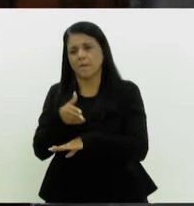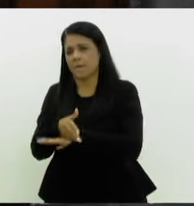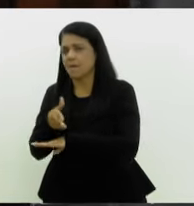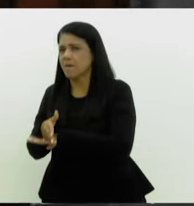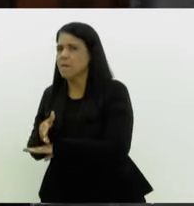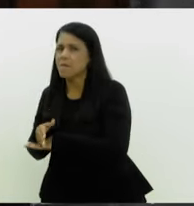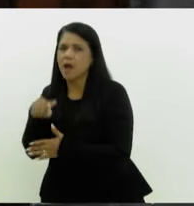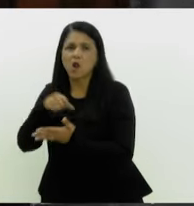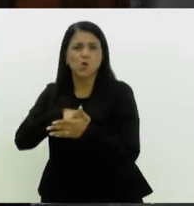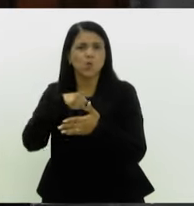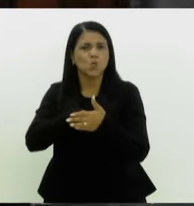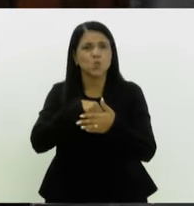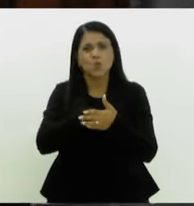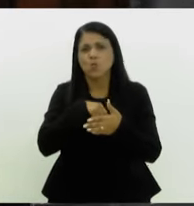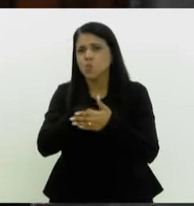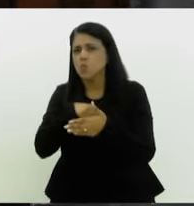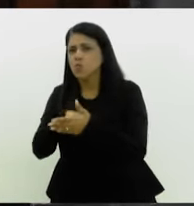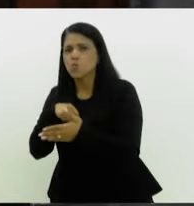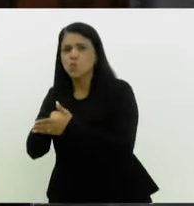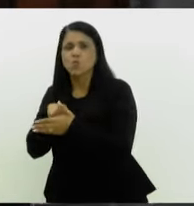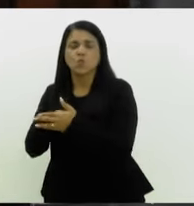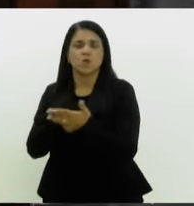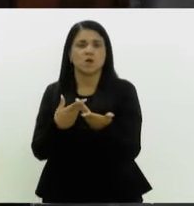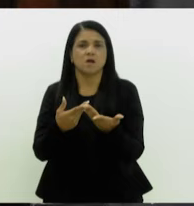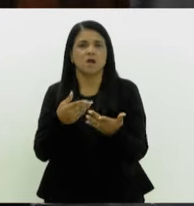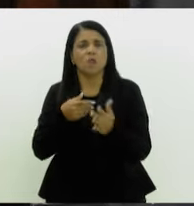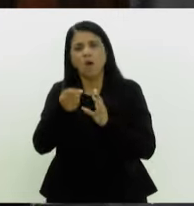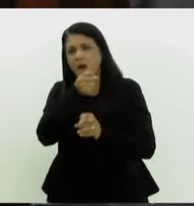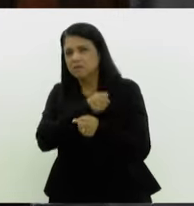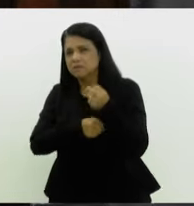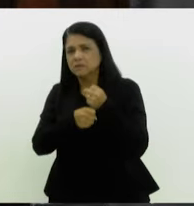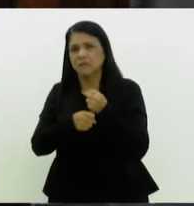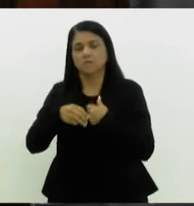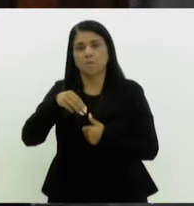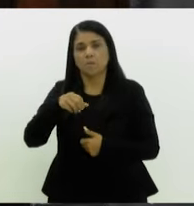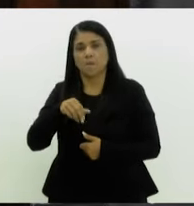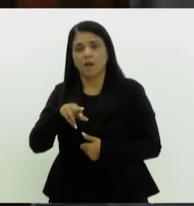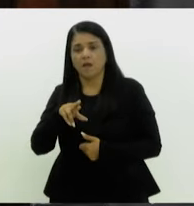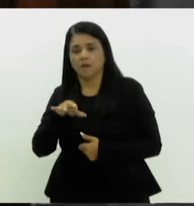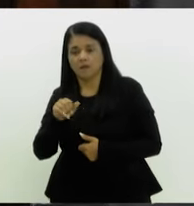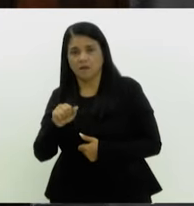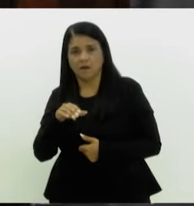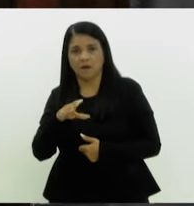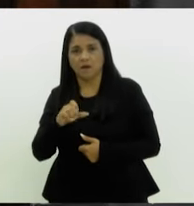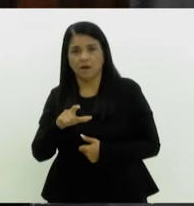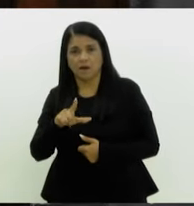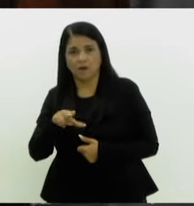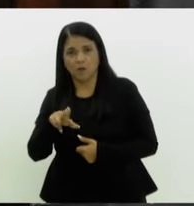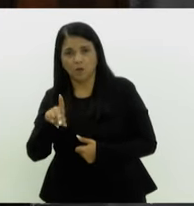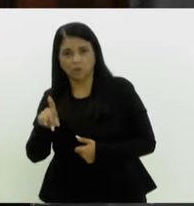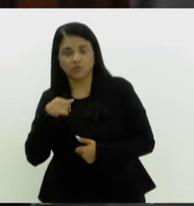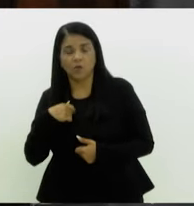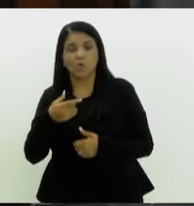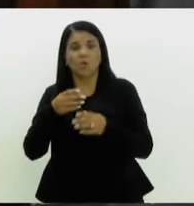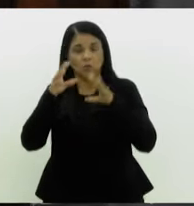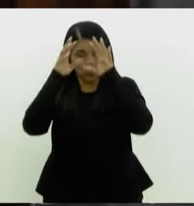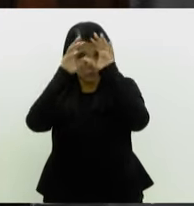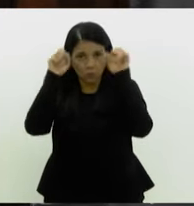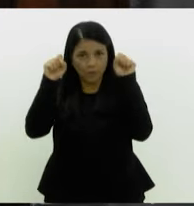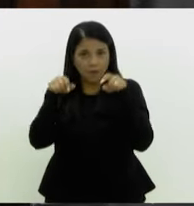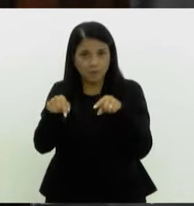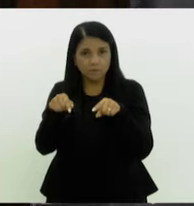e eu me lembro que só ano passado Maria Cláudia o Supremo colocou uma pedra final numa luta que começou no Rio de